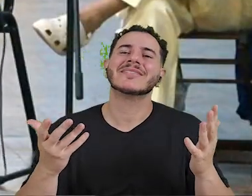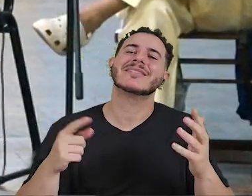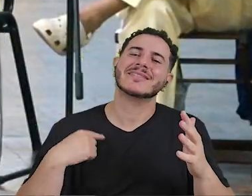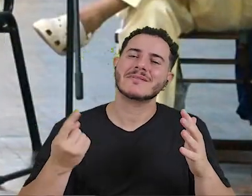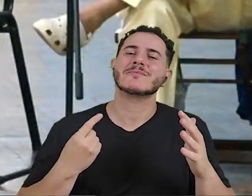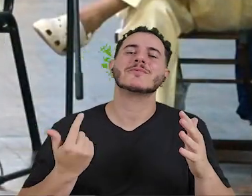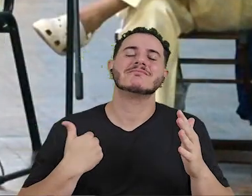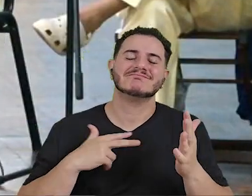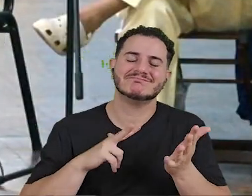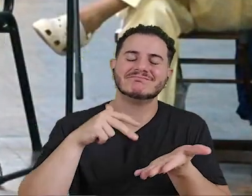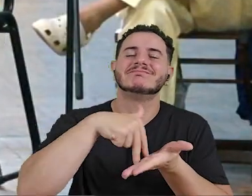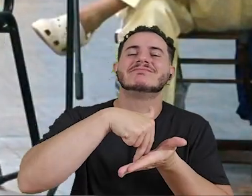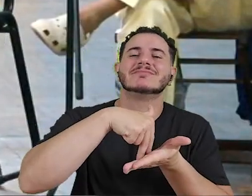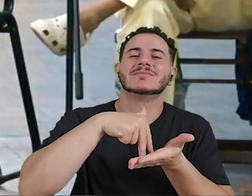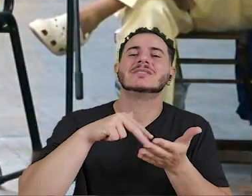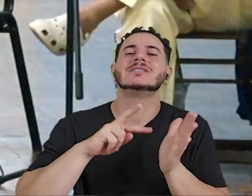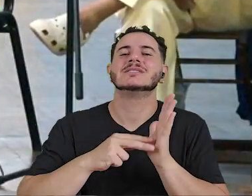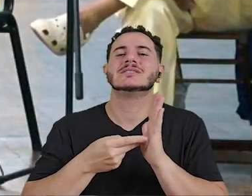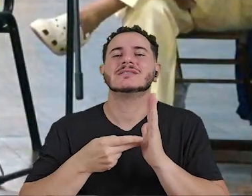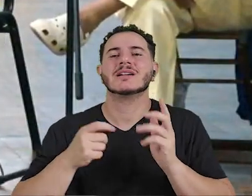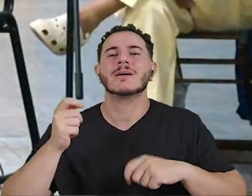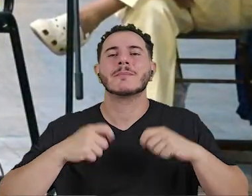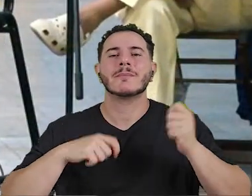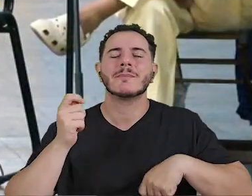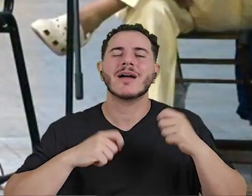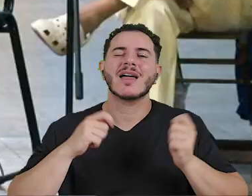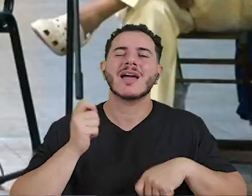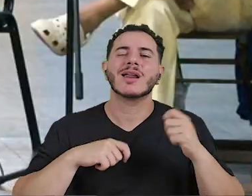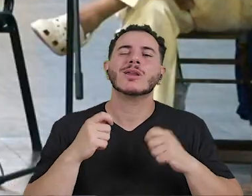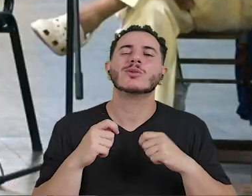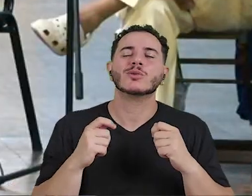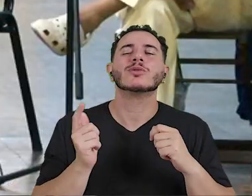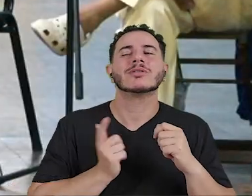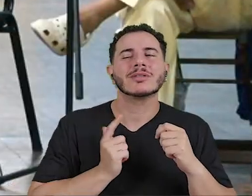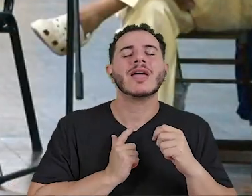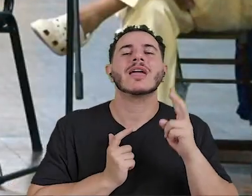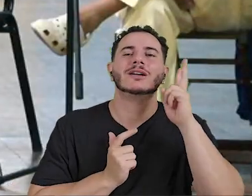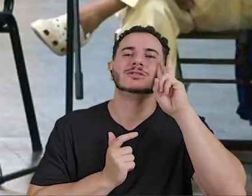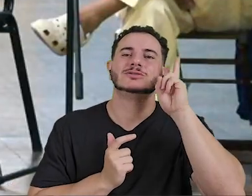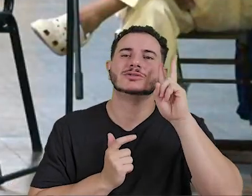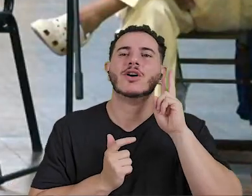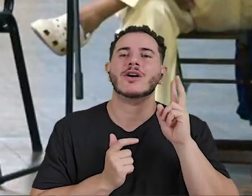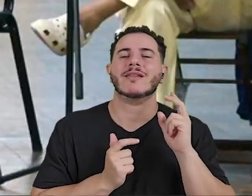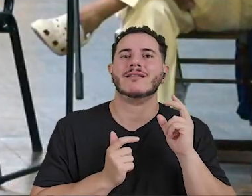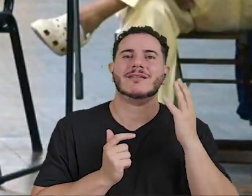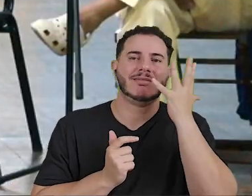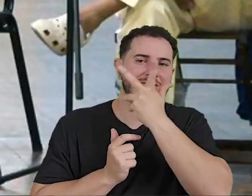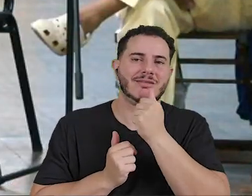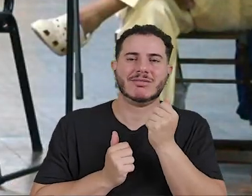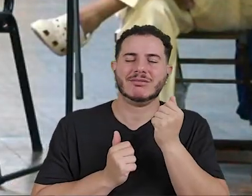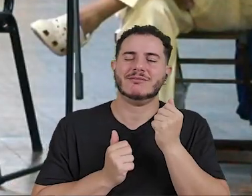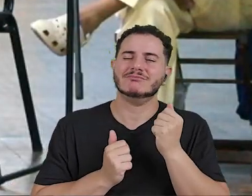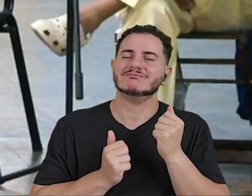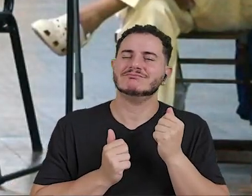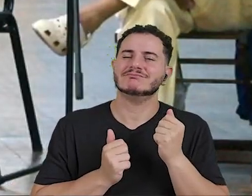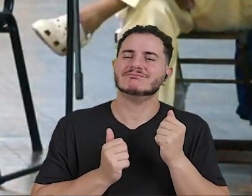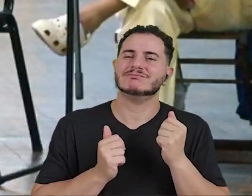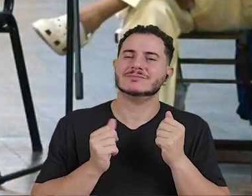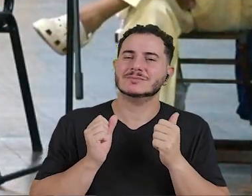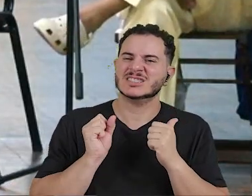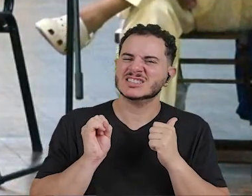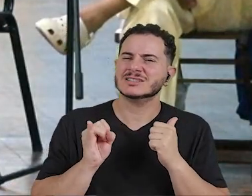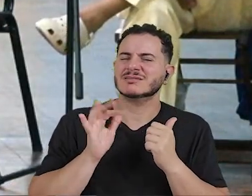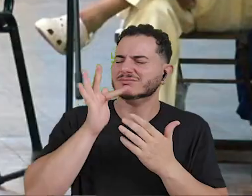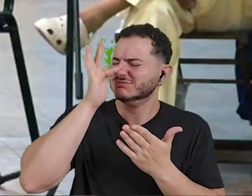gente, isso é que o maracatu proporciona a gente, história linda, bonita. Quando você acompanha